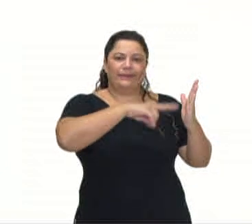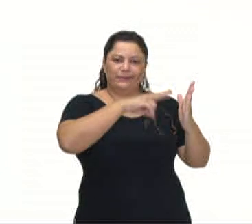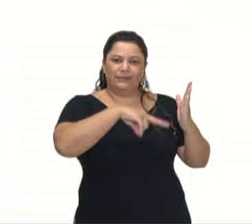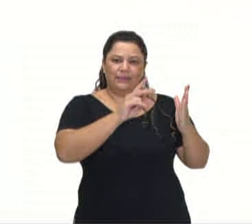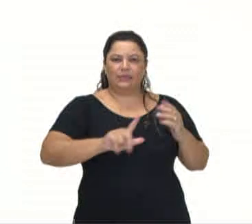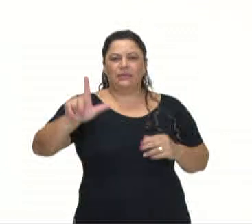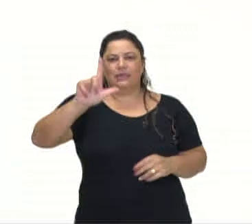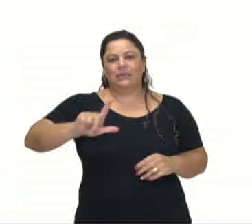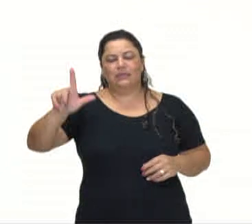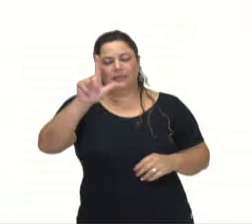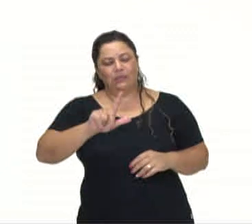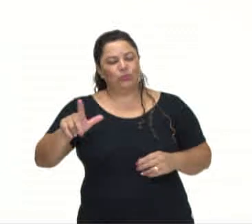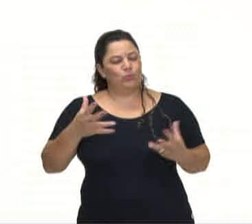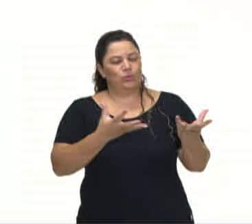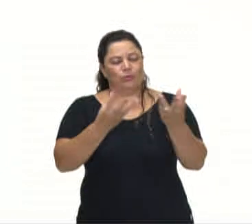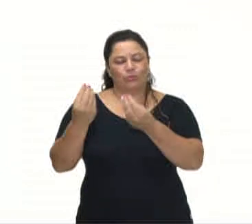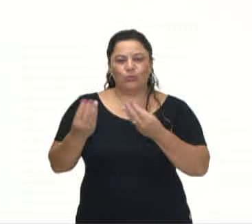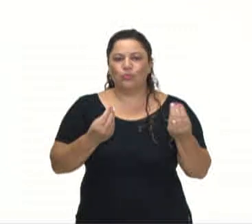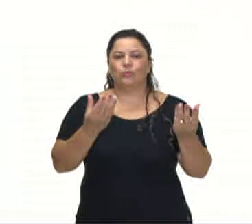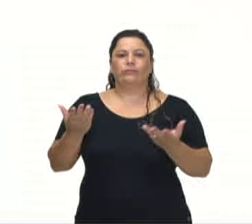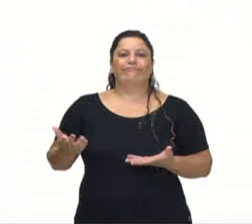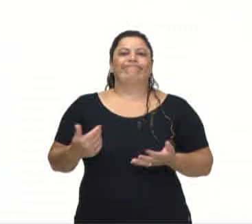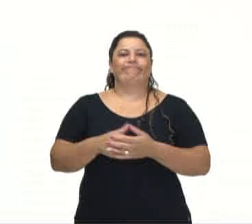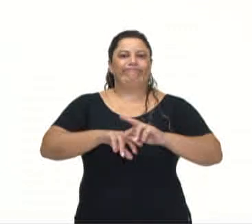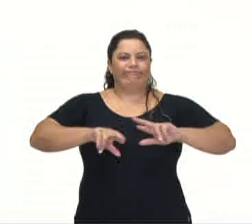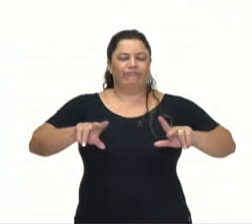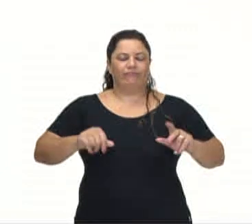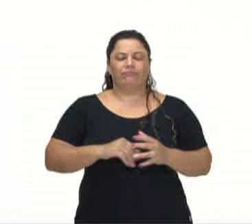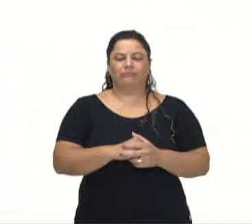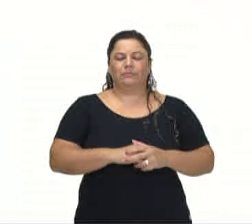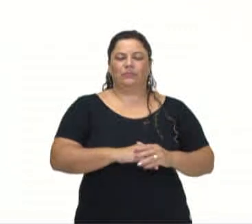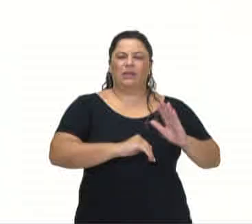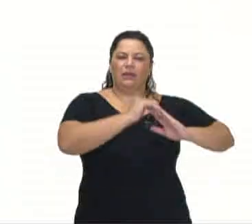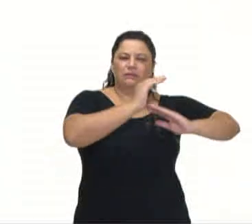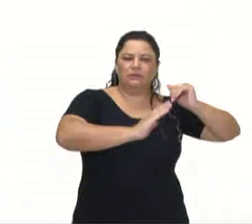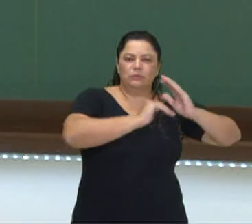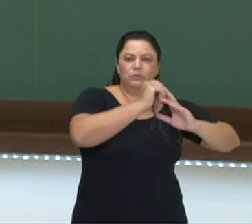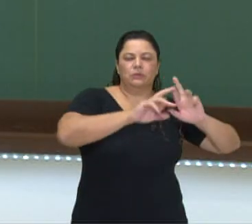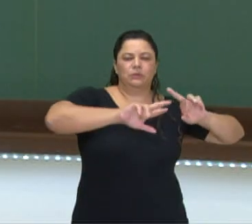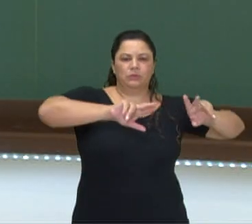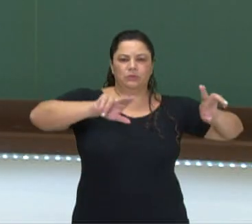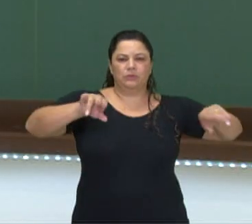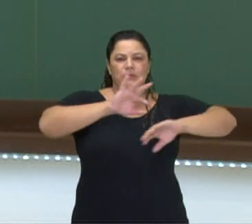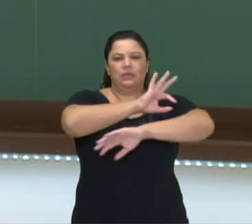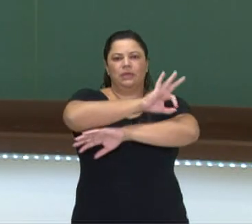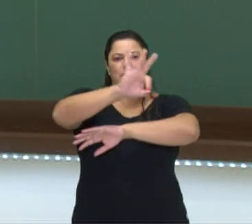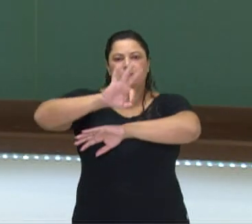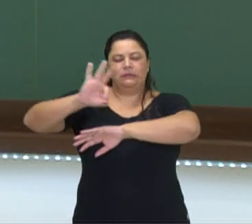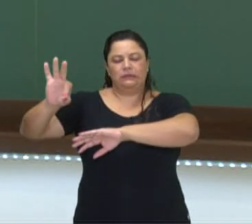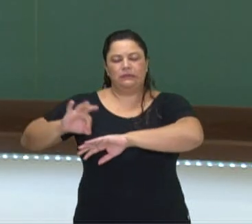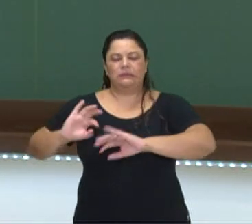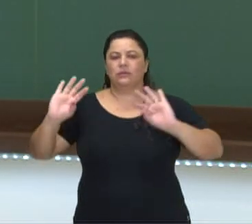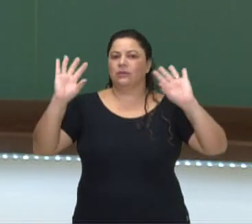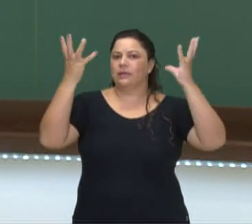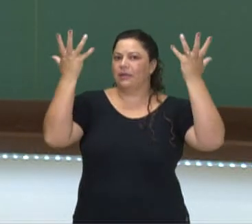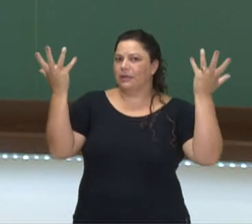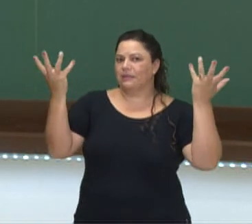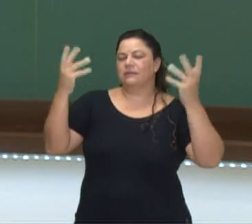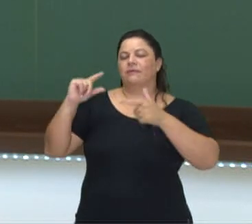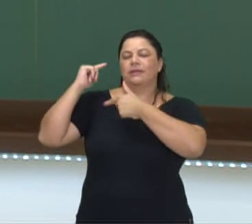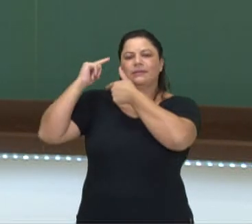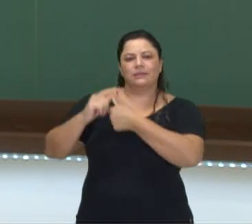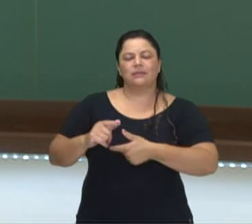muita contribuição na literatura, na arquitetura, nas festas tradicionais. Então tudo isso é